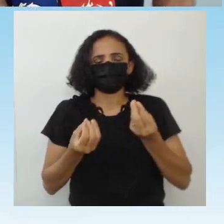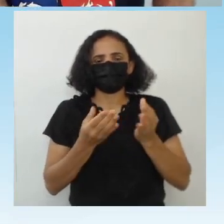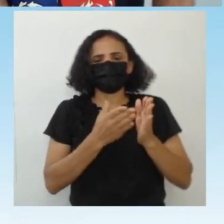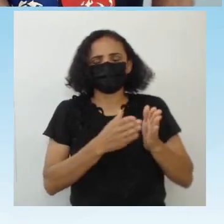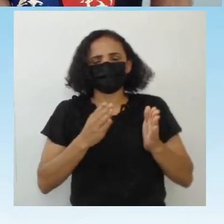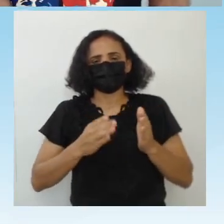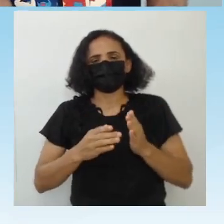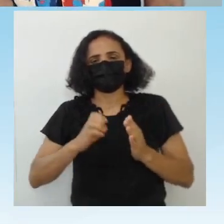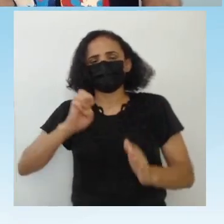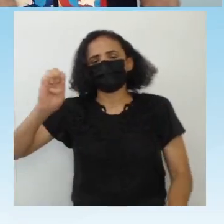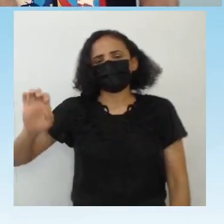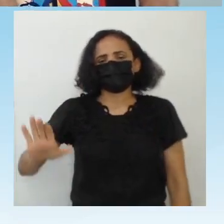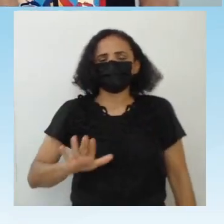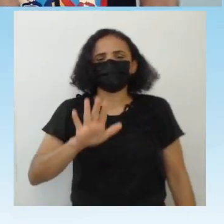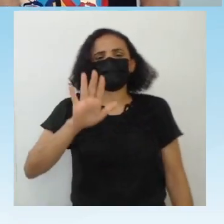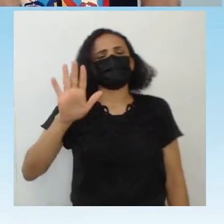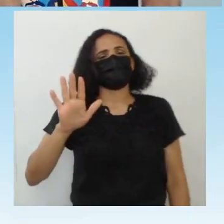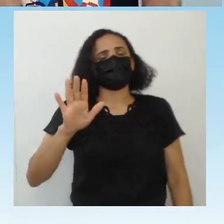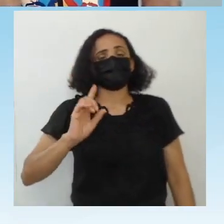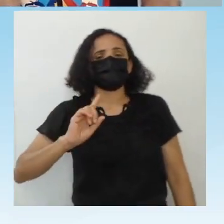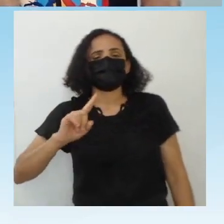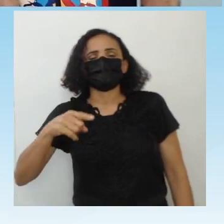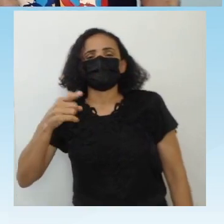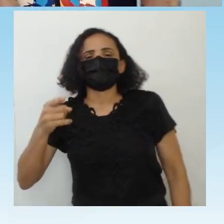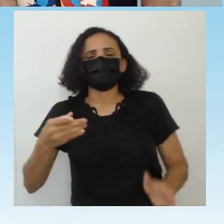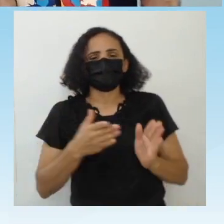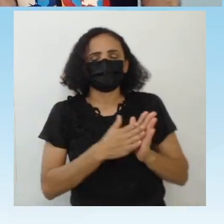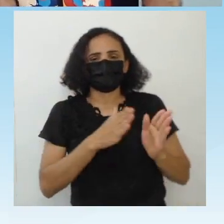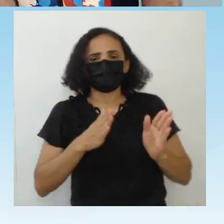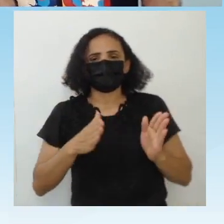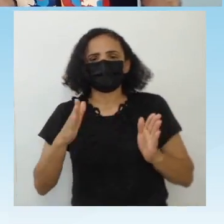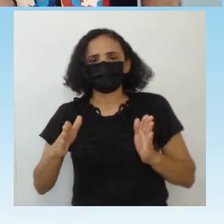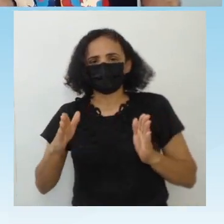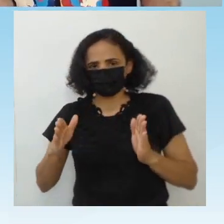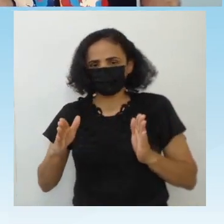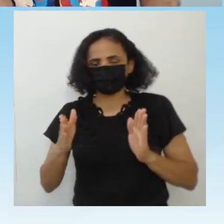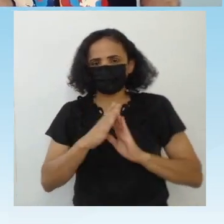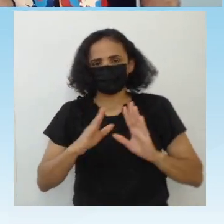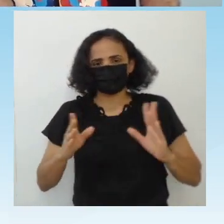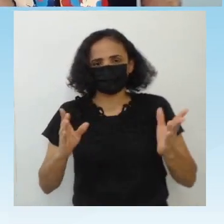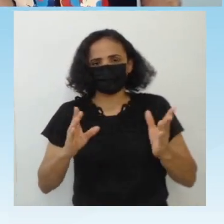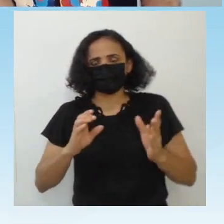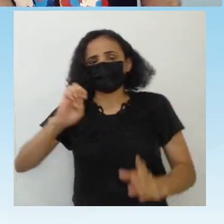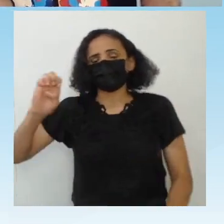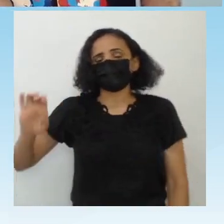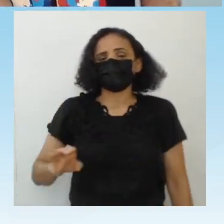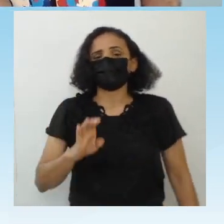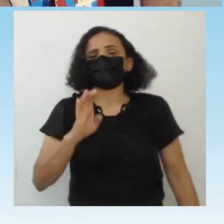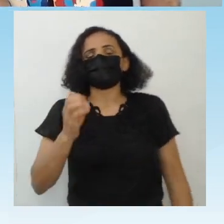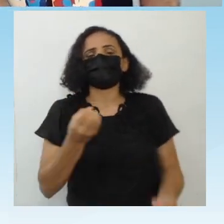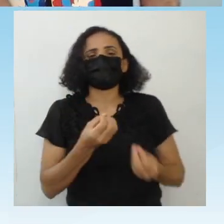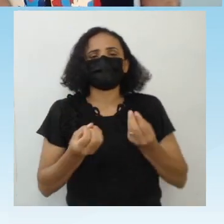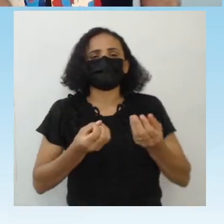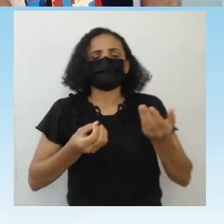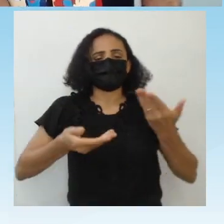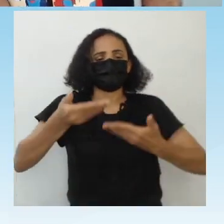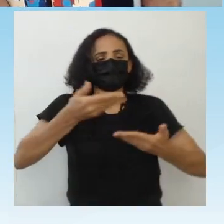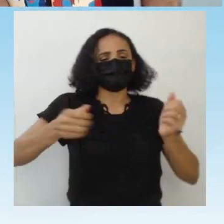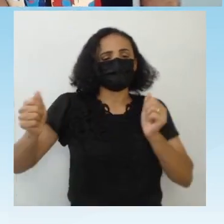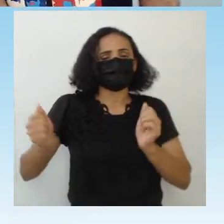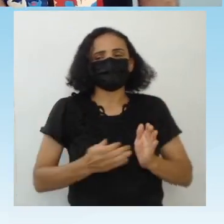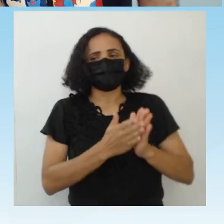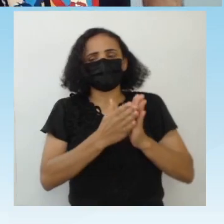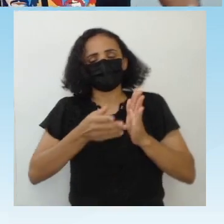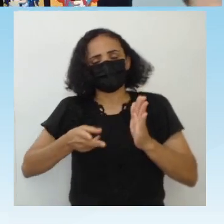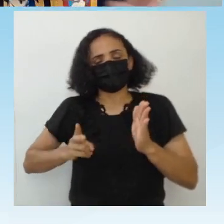na Europa, né? E depois de uma turnê vitoriosa na Europa, ele vem ao Brasil para participar da Semana de